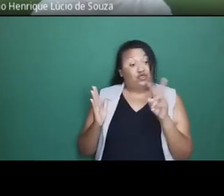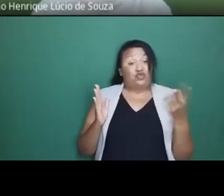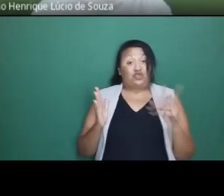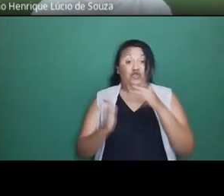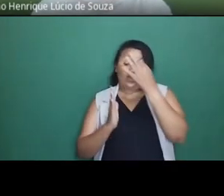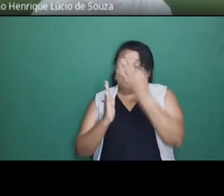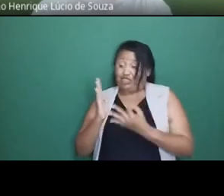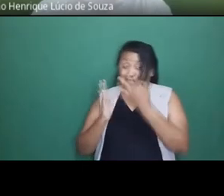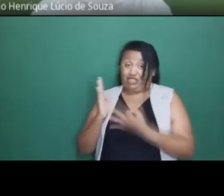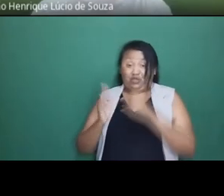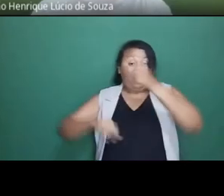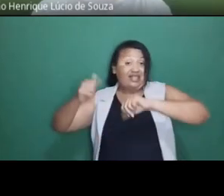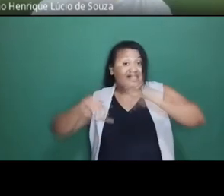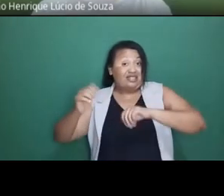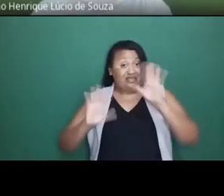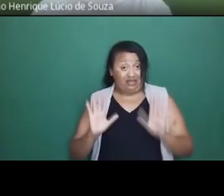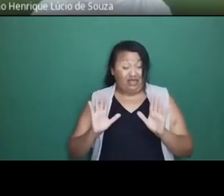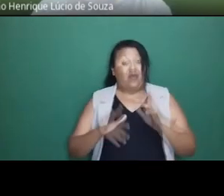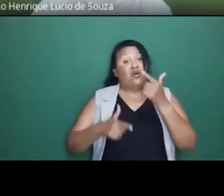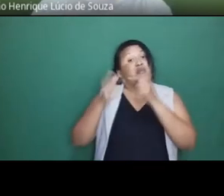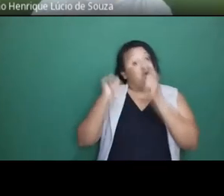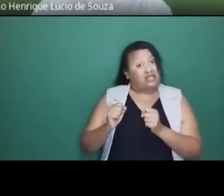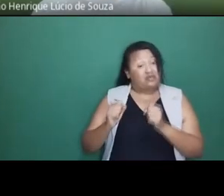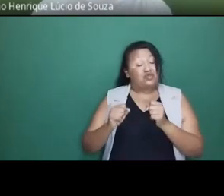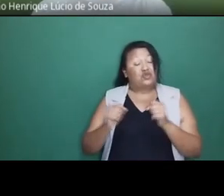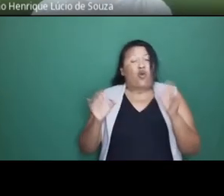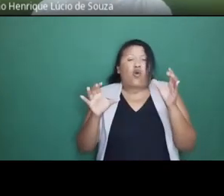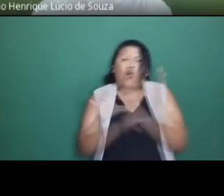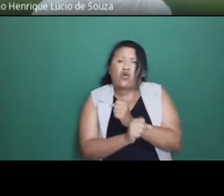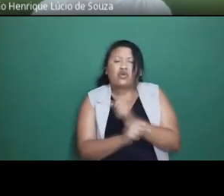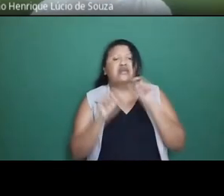análise também dos textos podemos concluir que